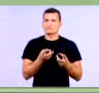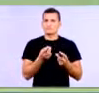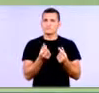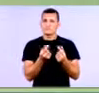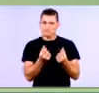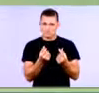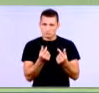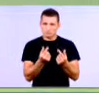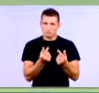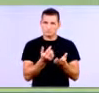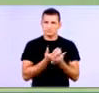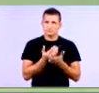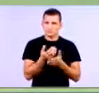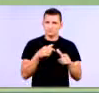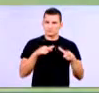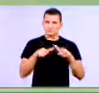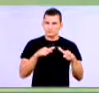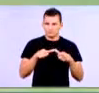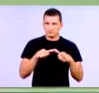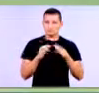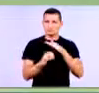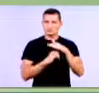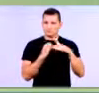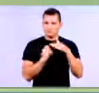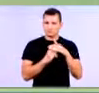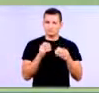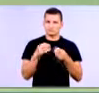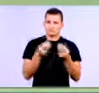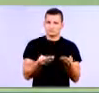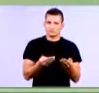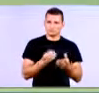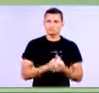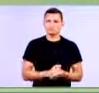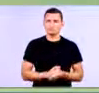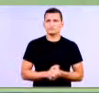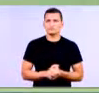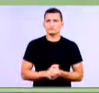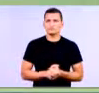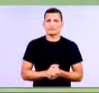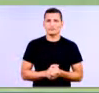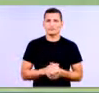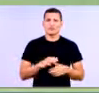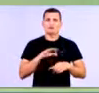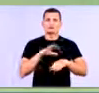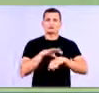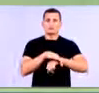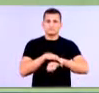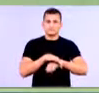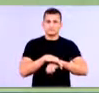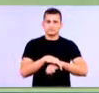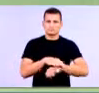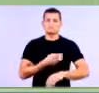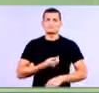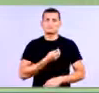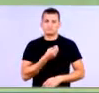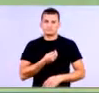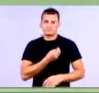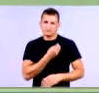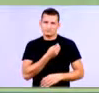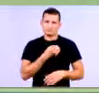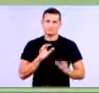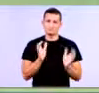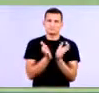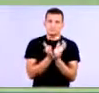dos serviços, claro, que a empresa oferece. Garantia de sobrevivência dessas organizações. Como nós falamos,